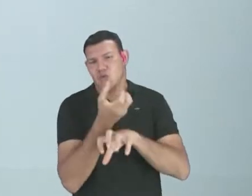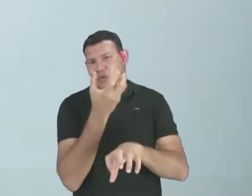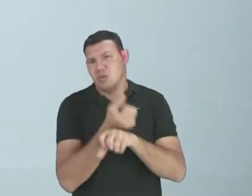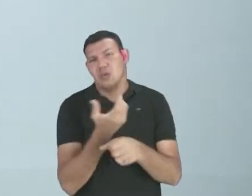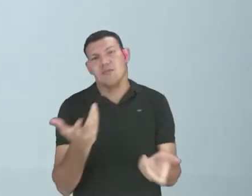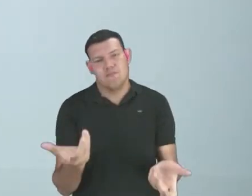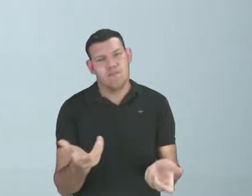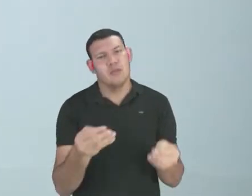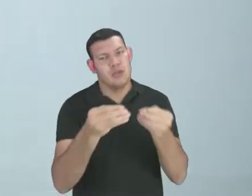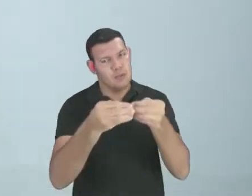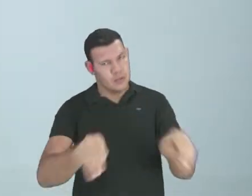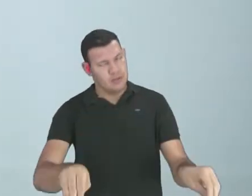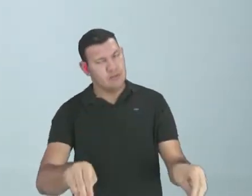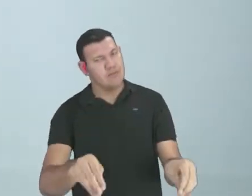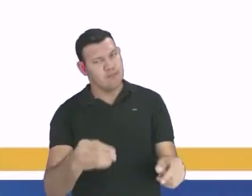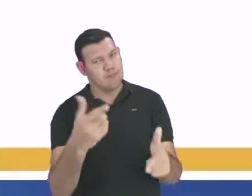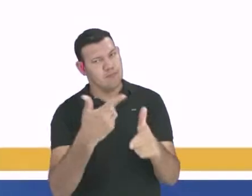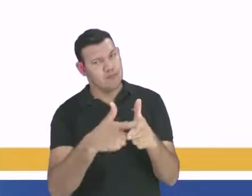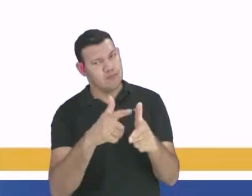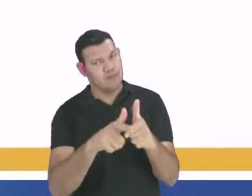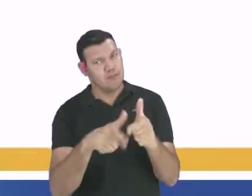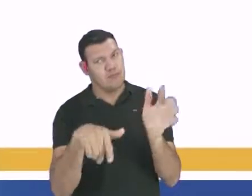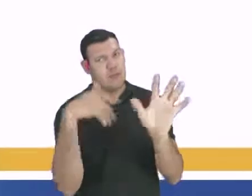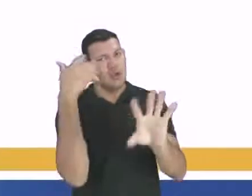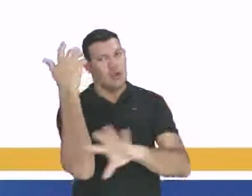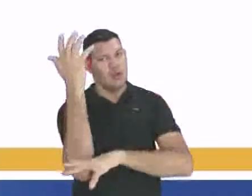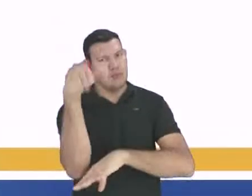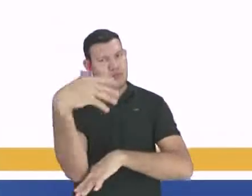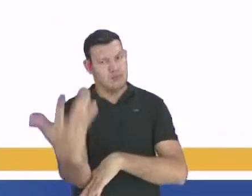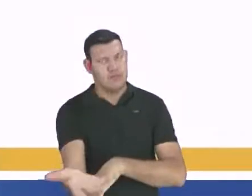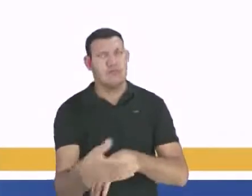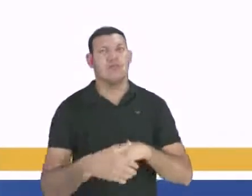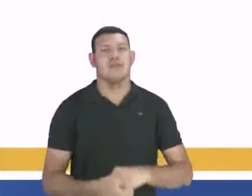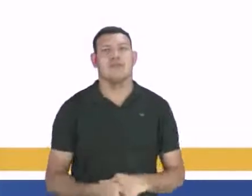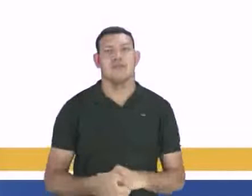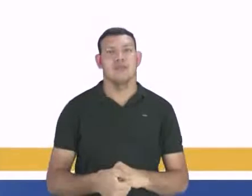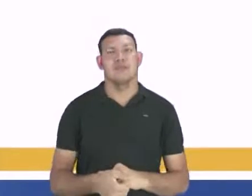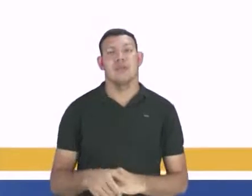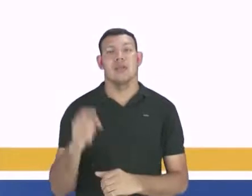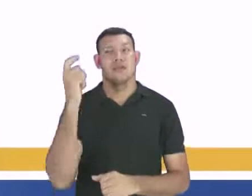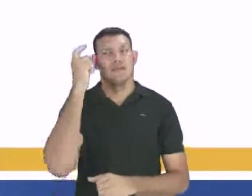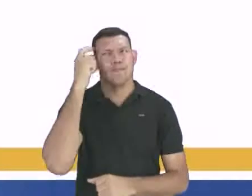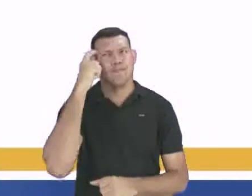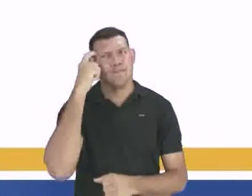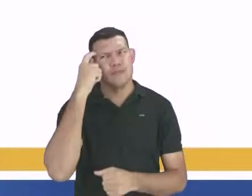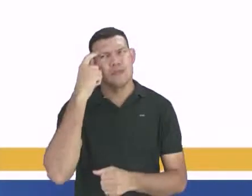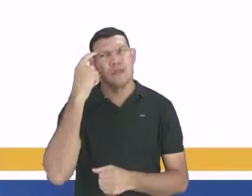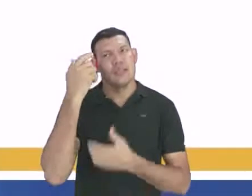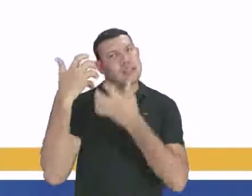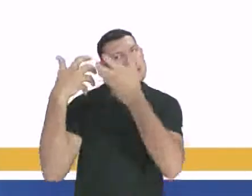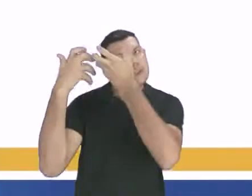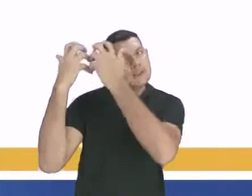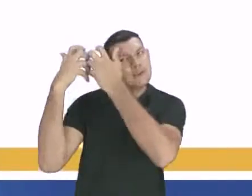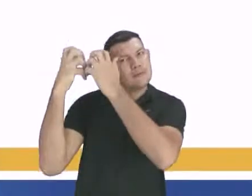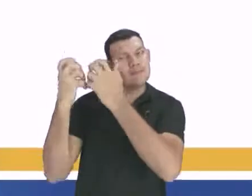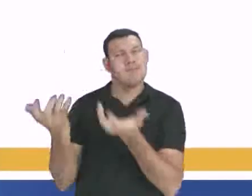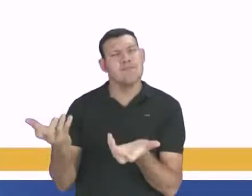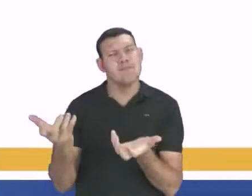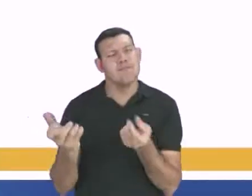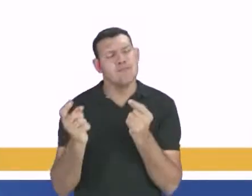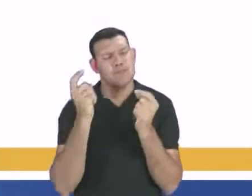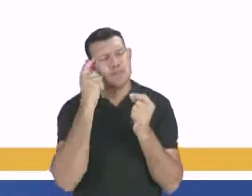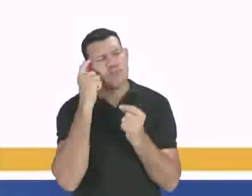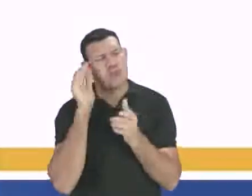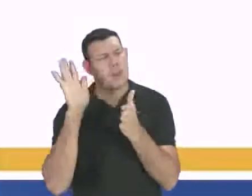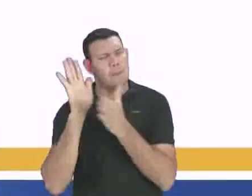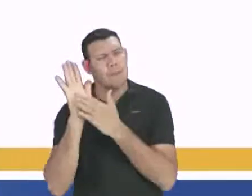como consequência do desmatamento, tá? Vamos lá. A partir de um pensamento crítico desse problema, quais medidas posso pensar e pôr em prática para